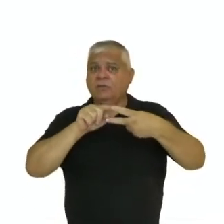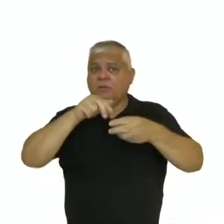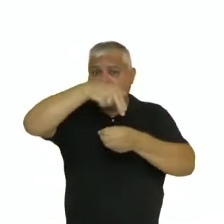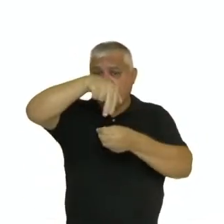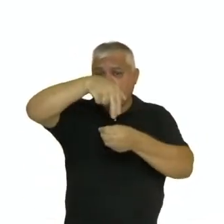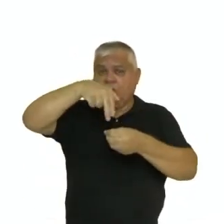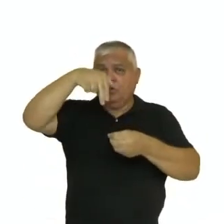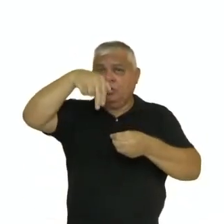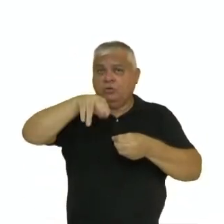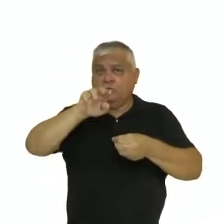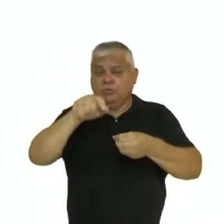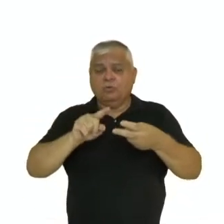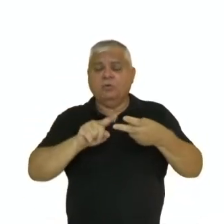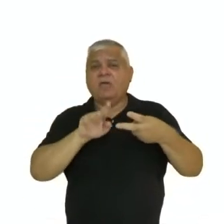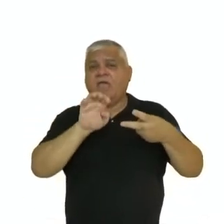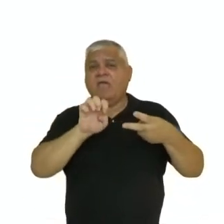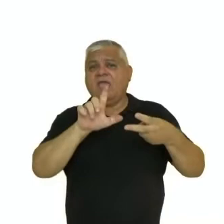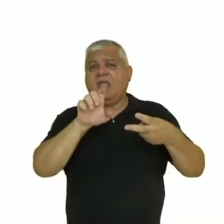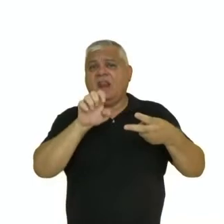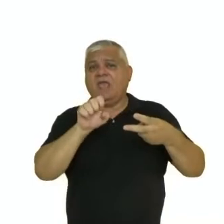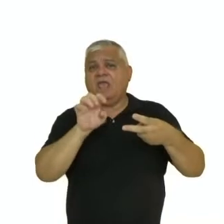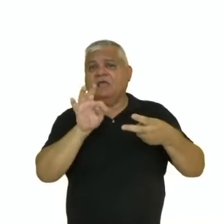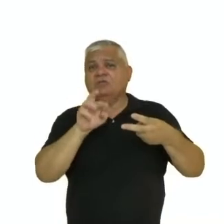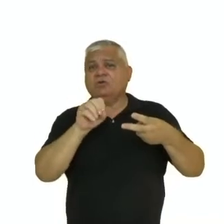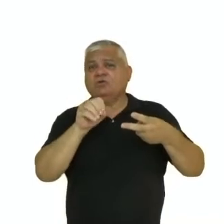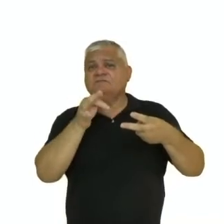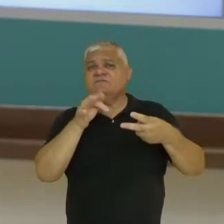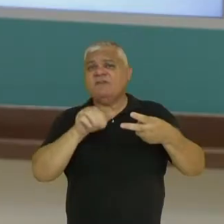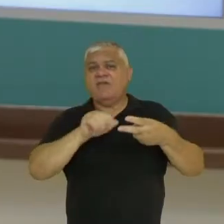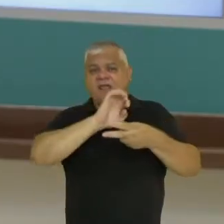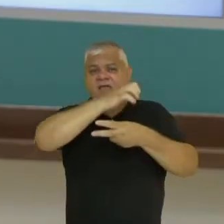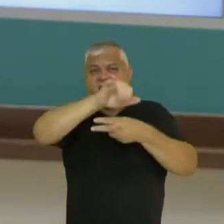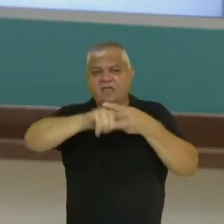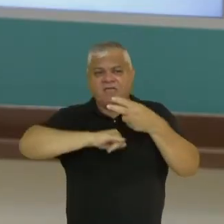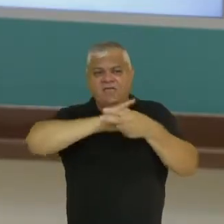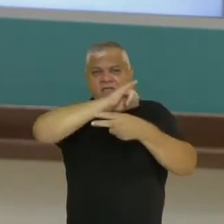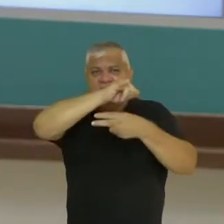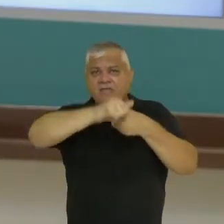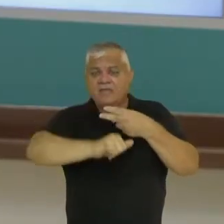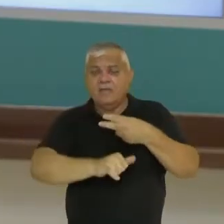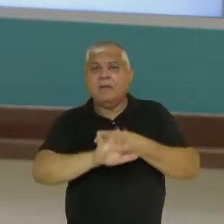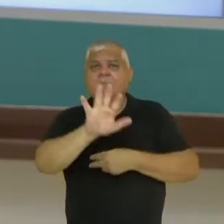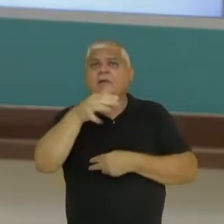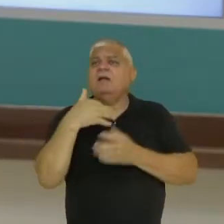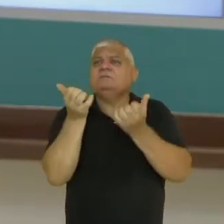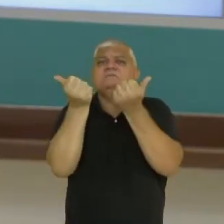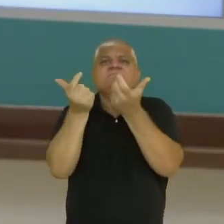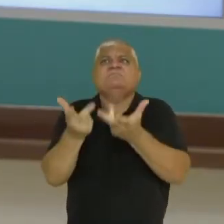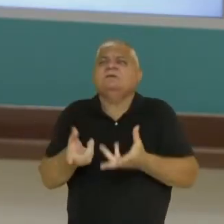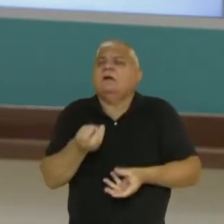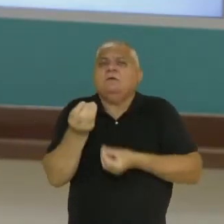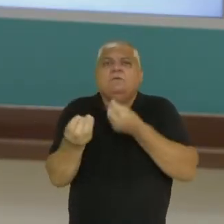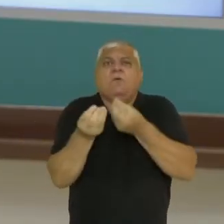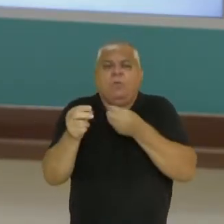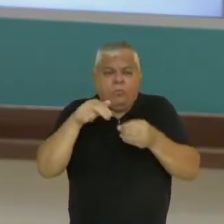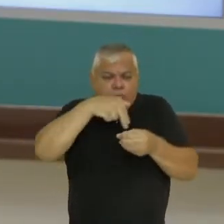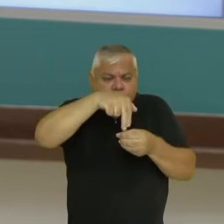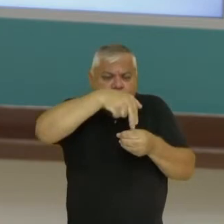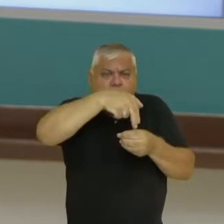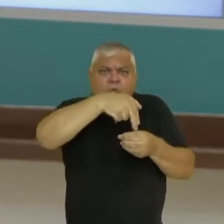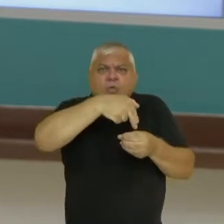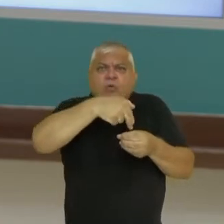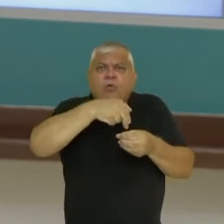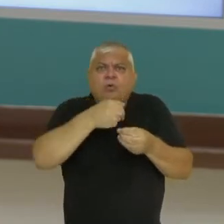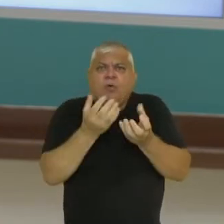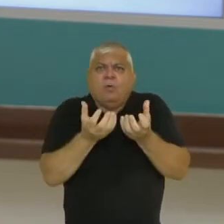a eletrosfera. O Rutherford não conseguiu explicar como que o núcleo, que é uma parte lá